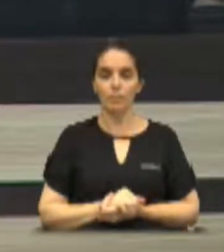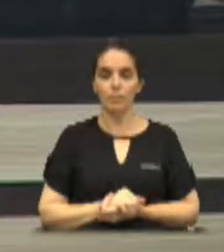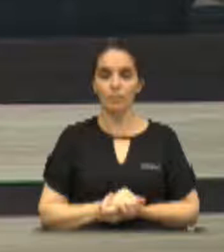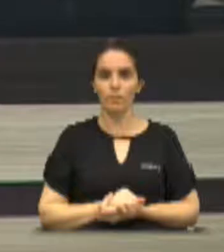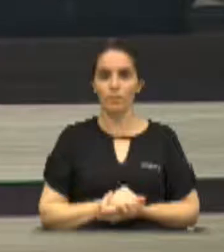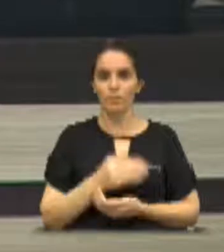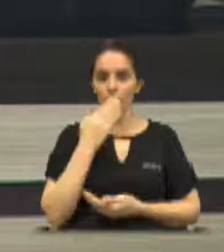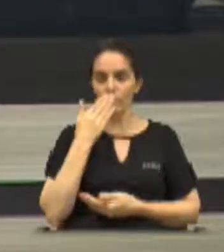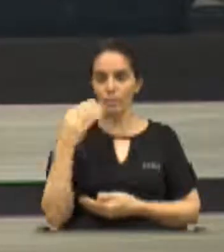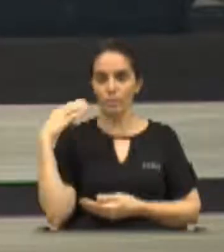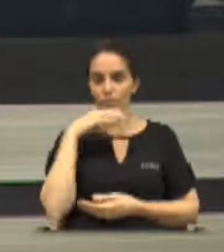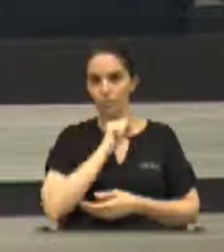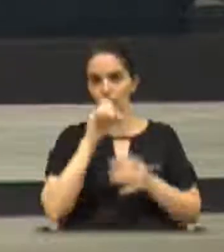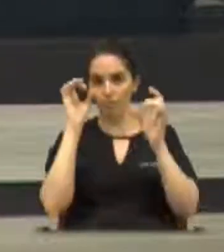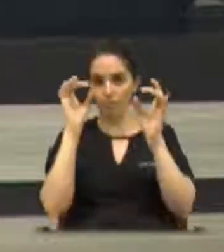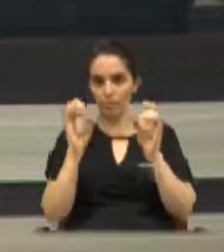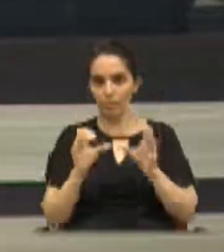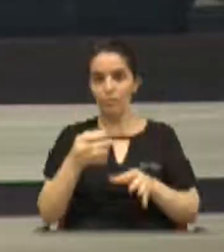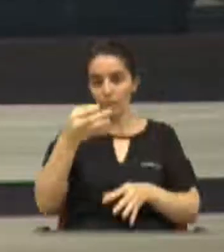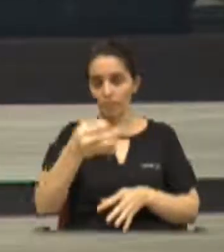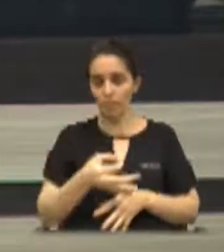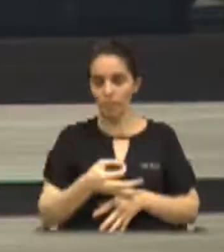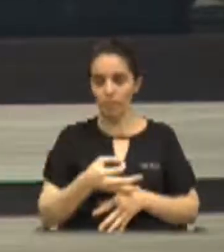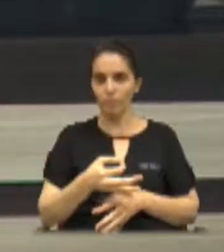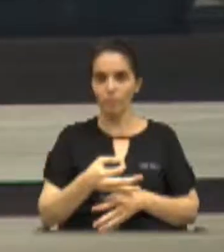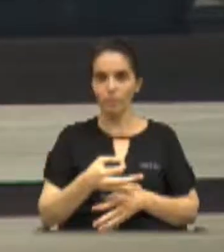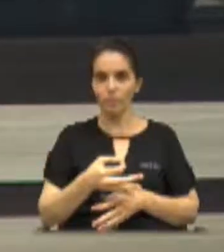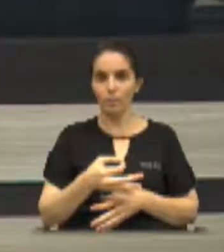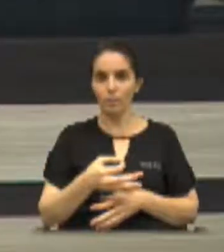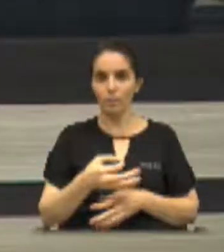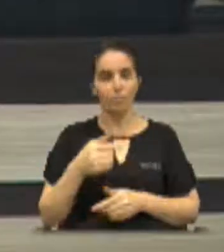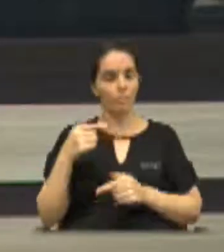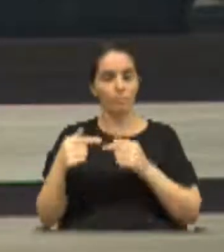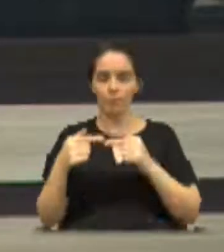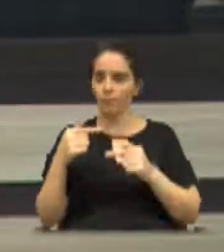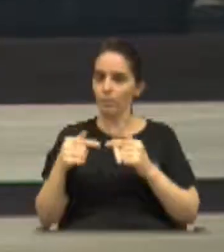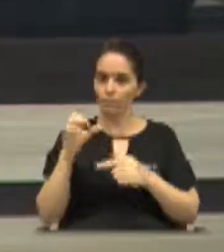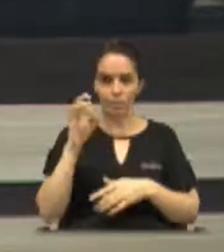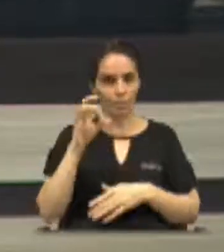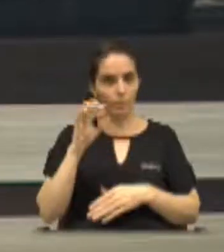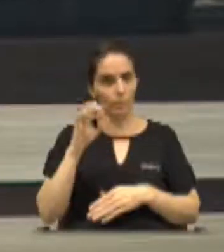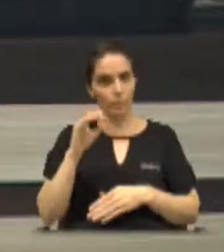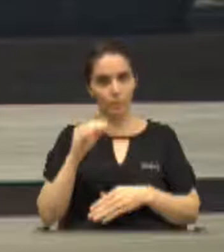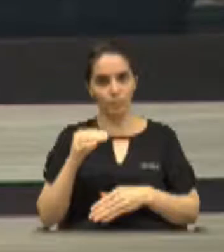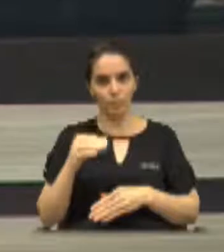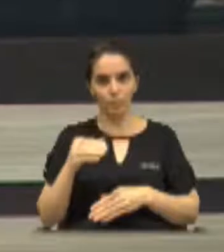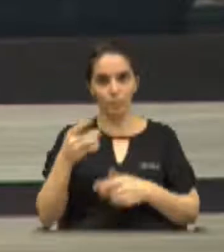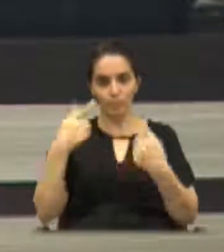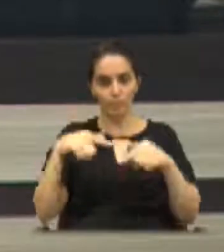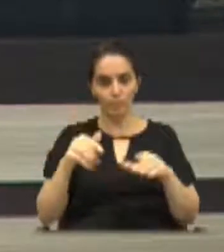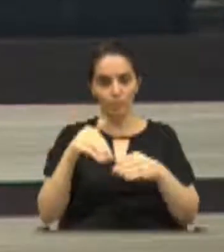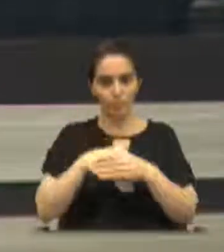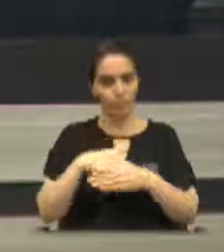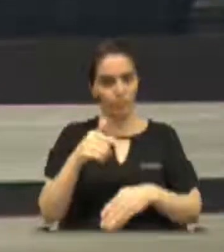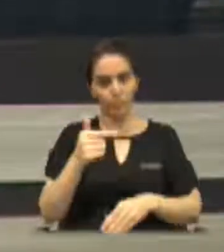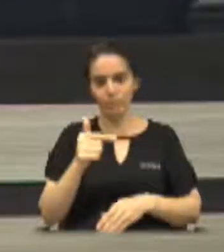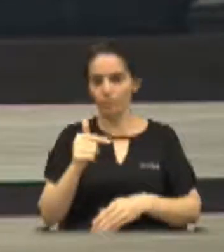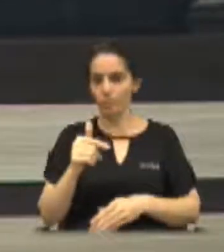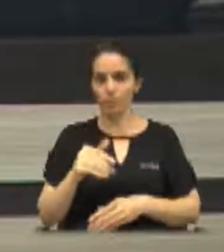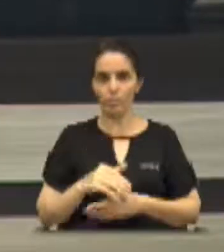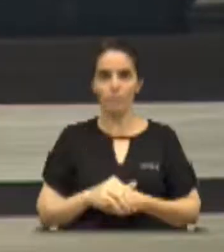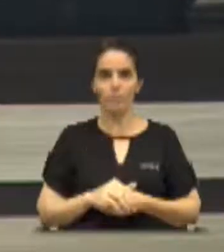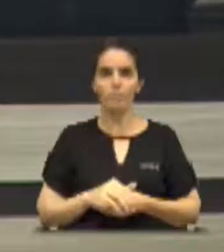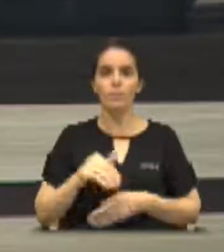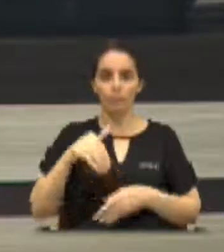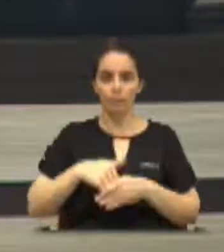Requerimento de urgência especial está formalmente em ordem e não comporta discussão, apenas encaminhamento de voto. Não havendo, o requerimento